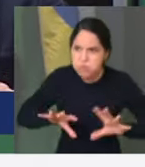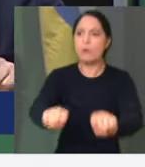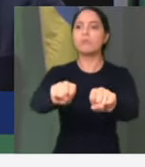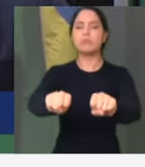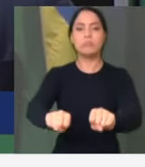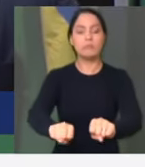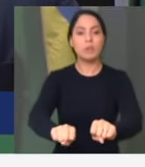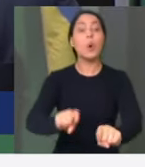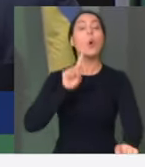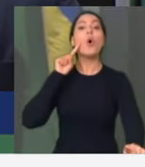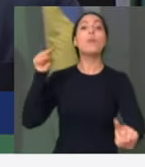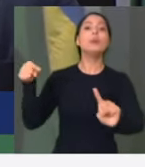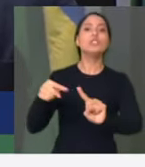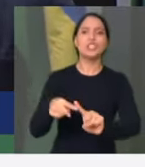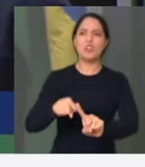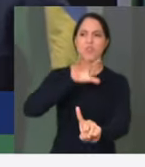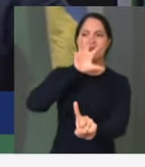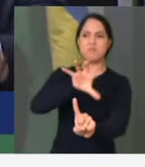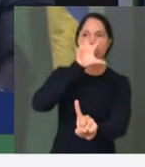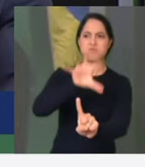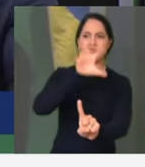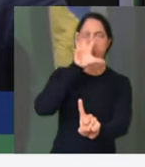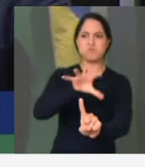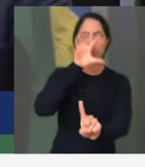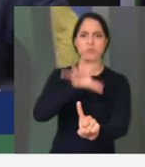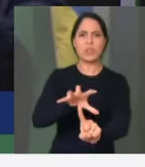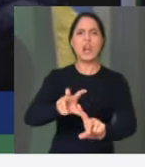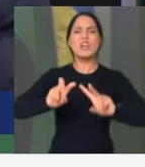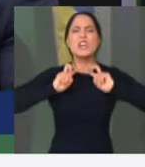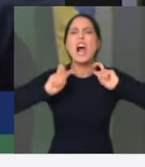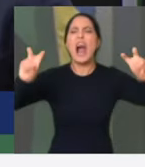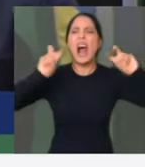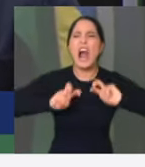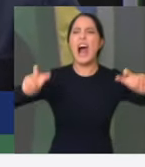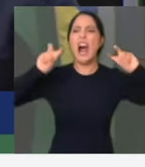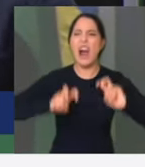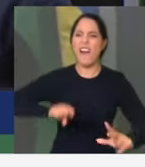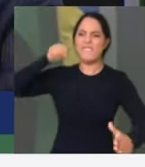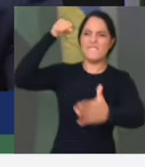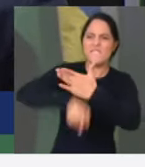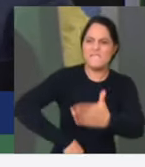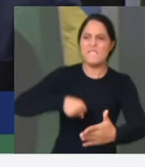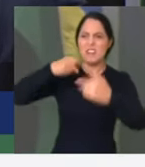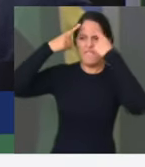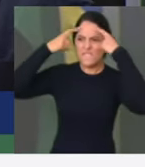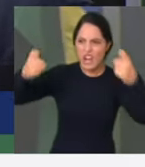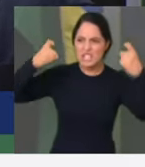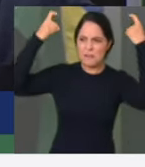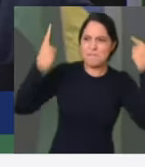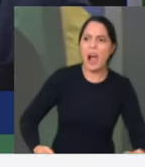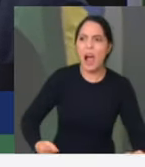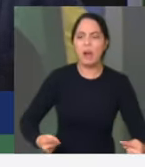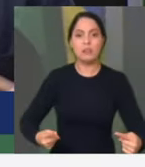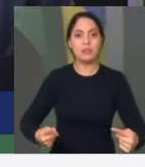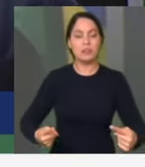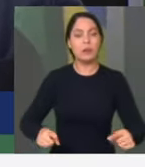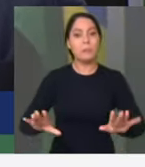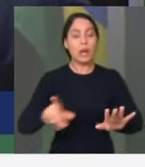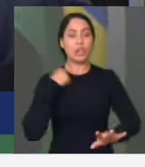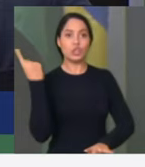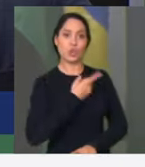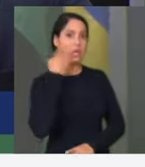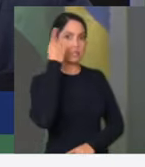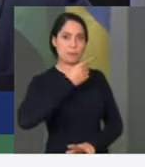para pressionar na forma do grito e da agressão da violência para os deputados